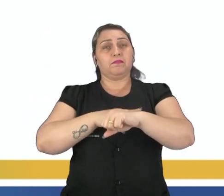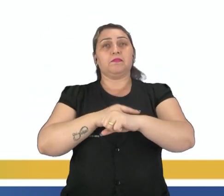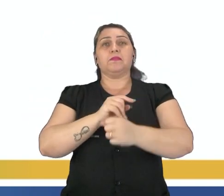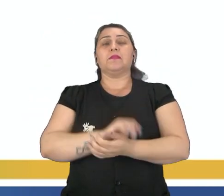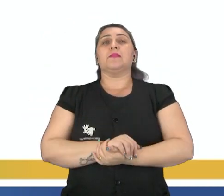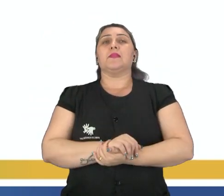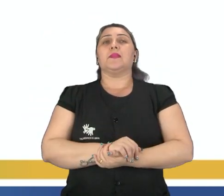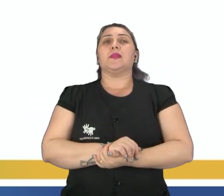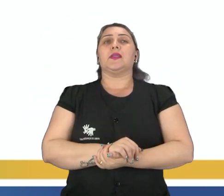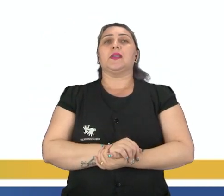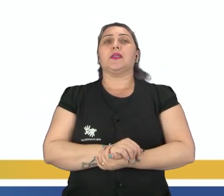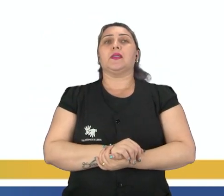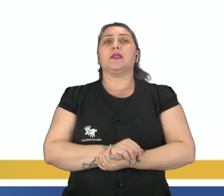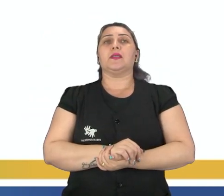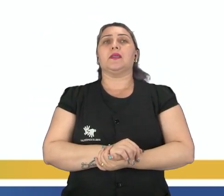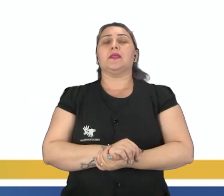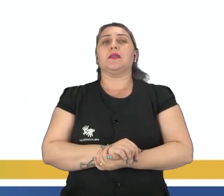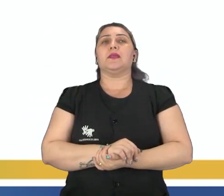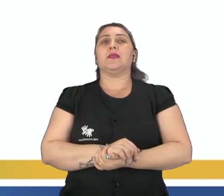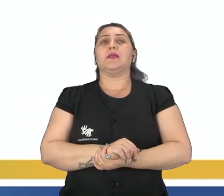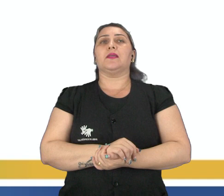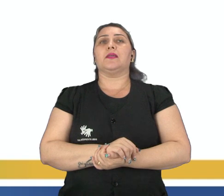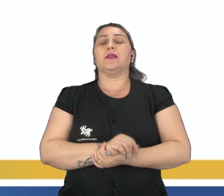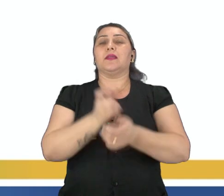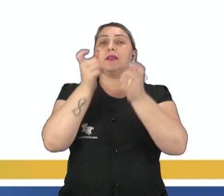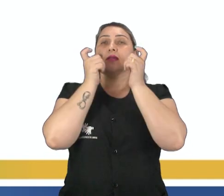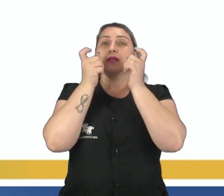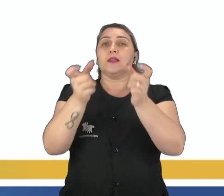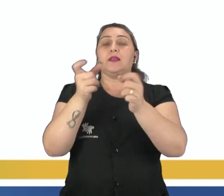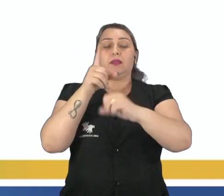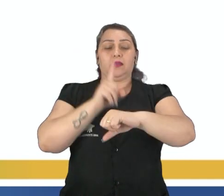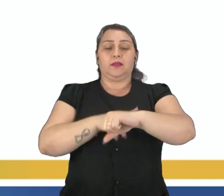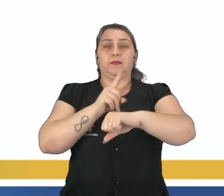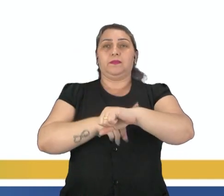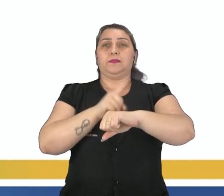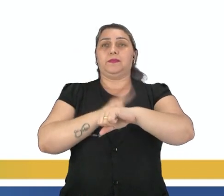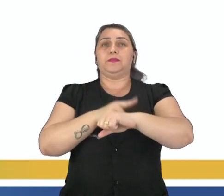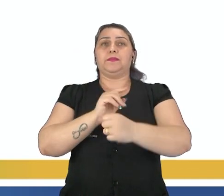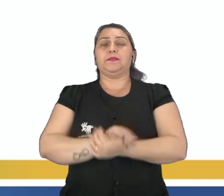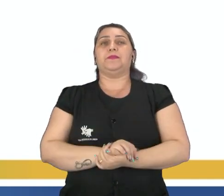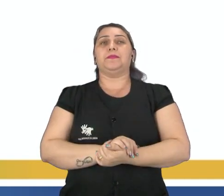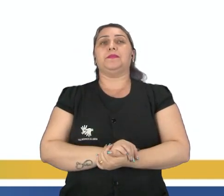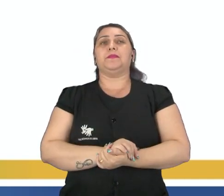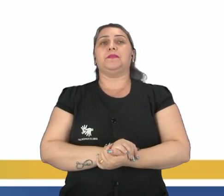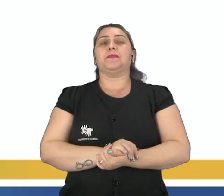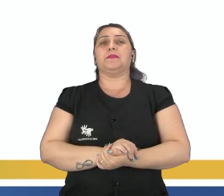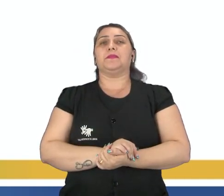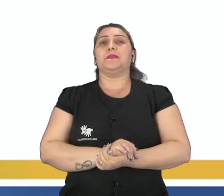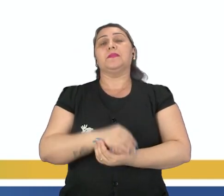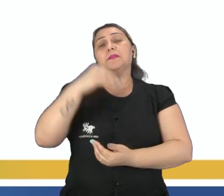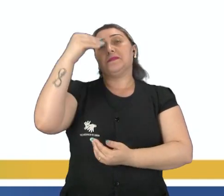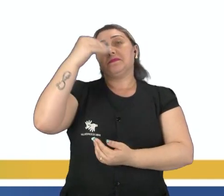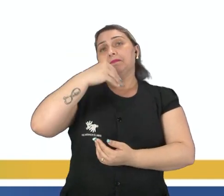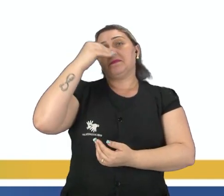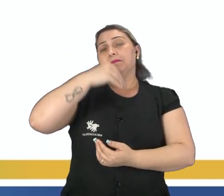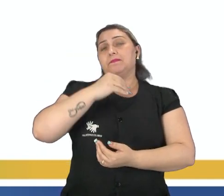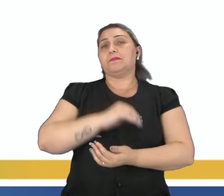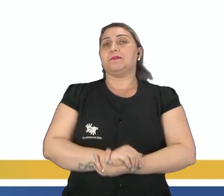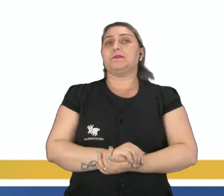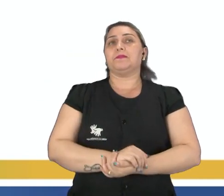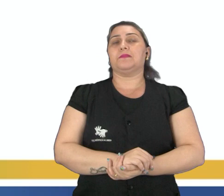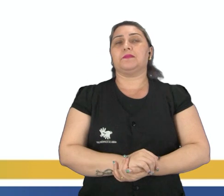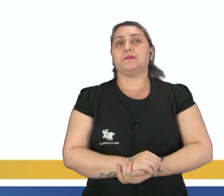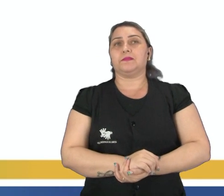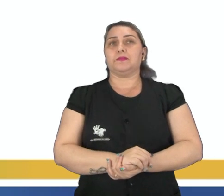tudo. Tem um momento que eu vou ficar mais alerta e tem um momento que esse meu estado de alerta ele vai cair bastante, vai